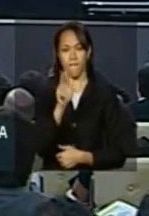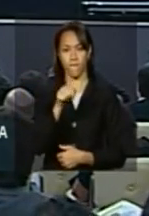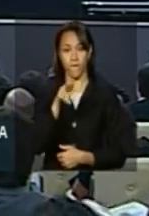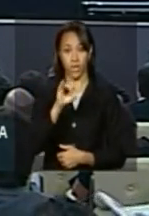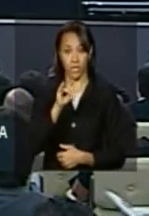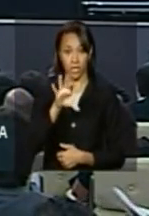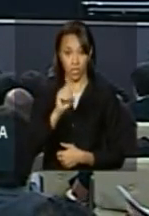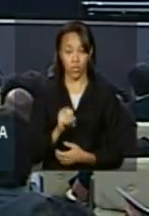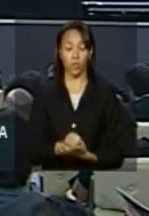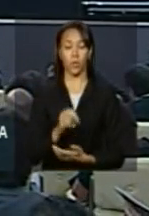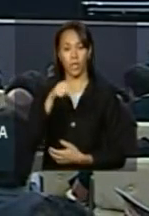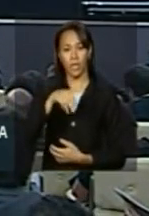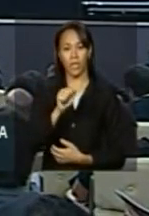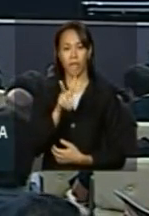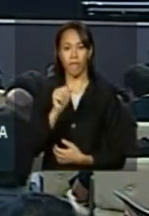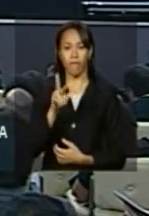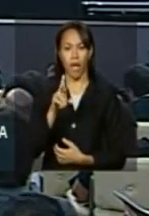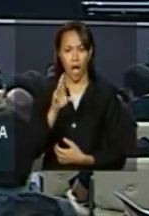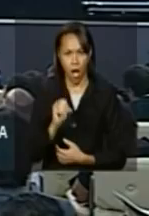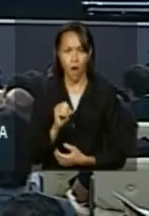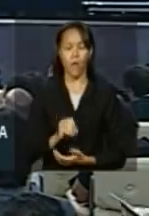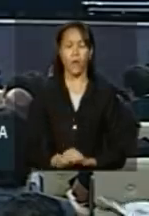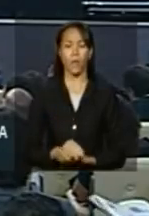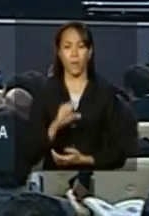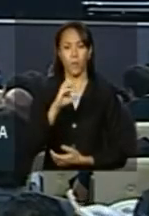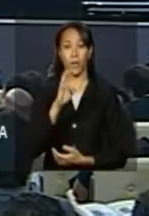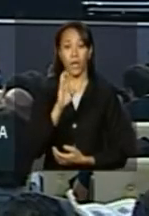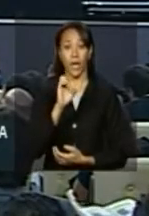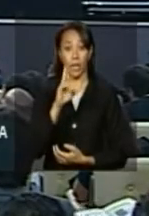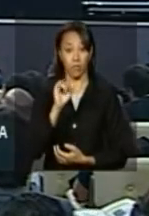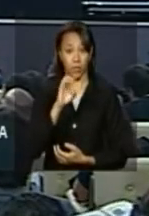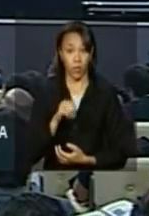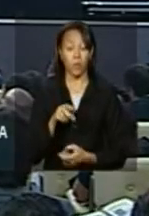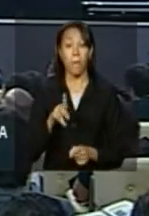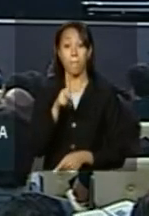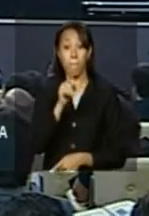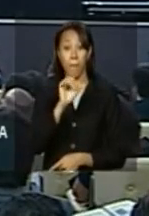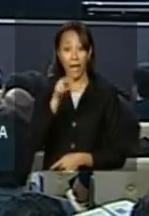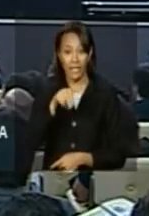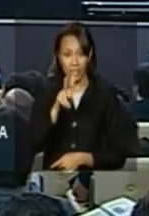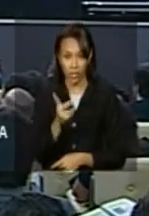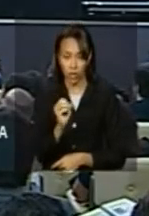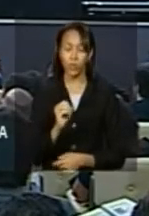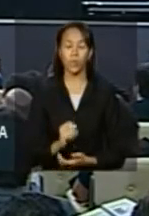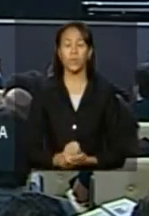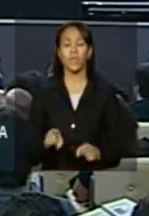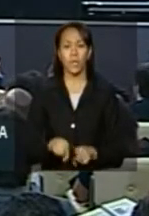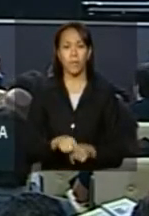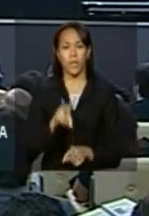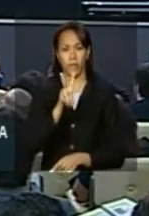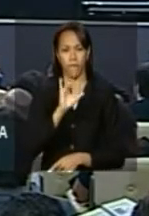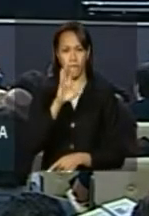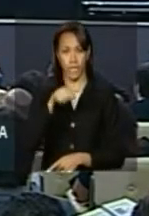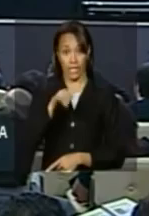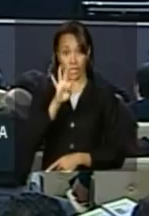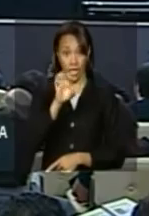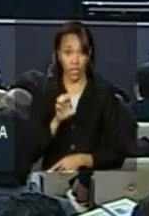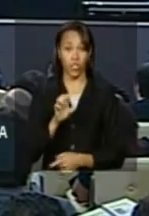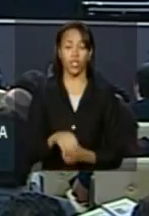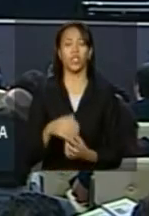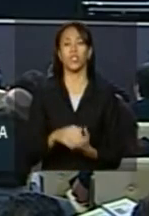o Navarro, o Cleverson e o Paim, e o Vicente do Ministério